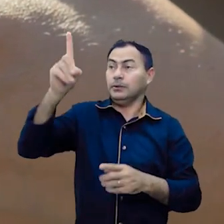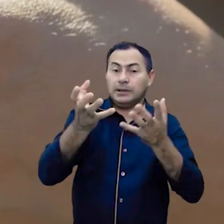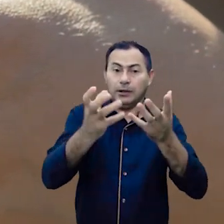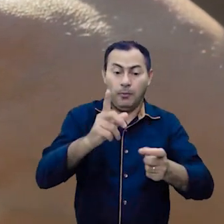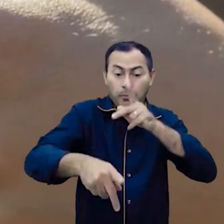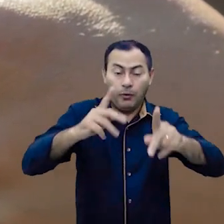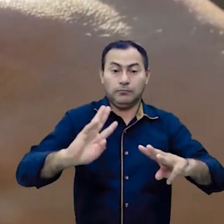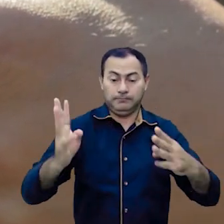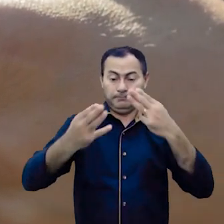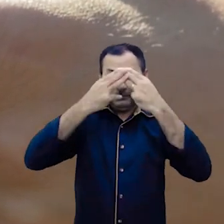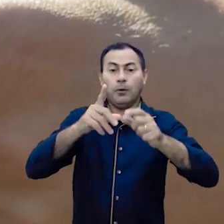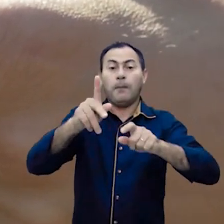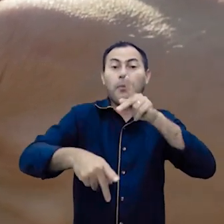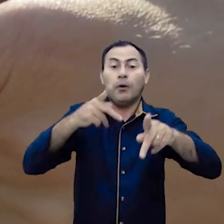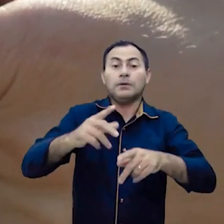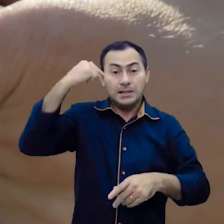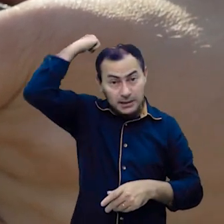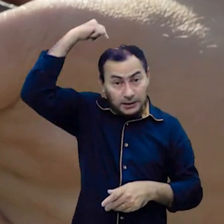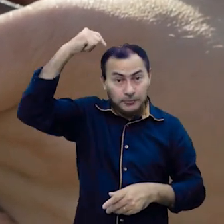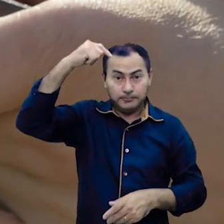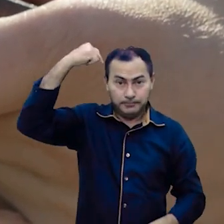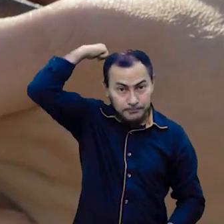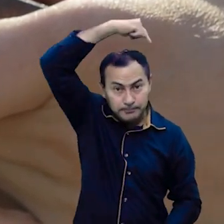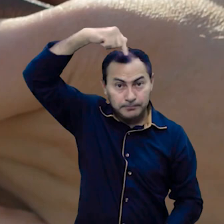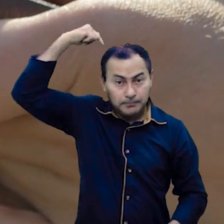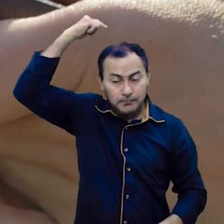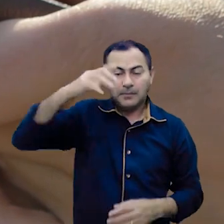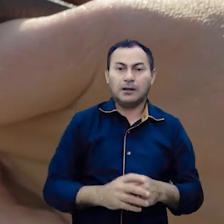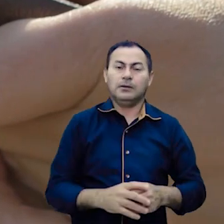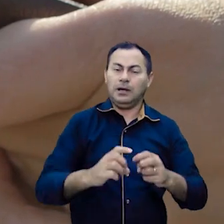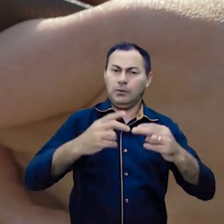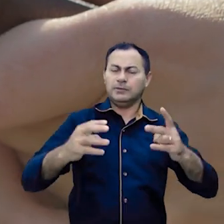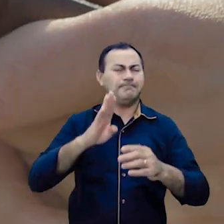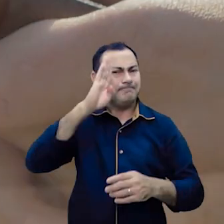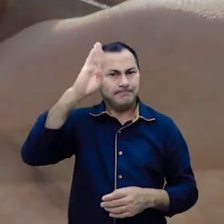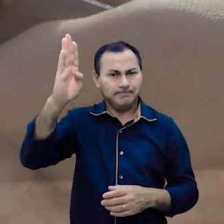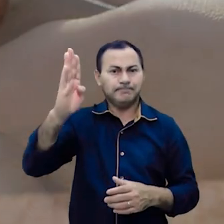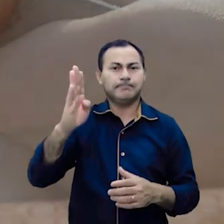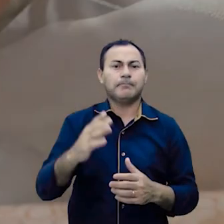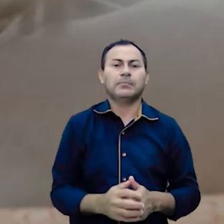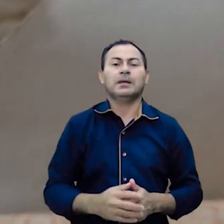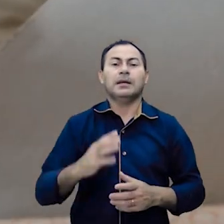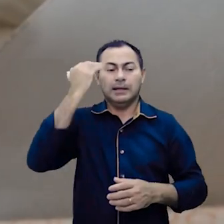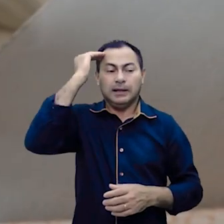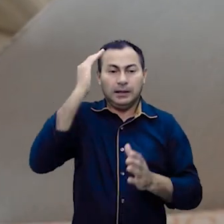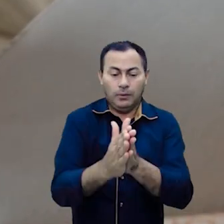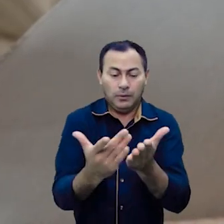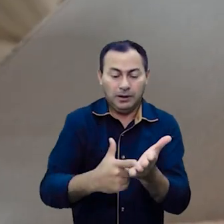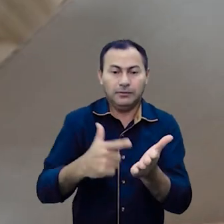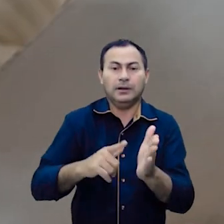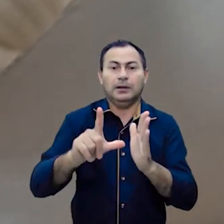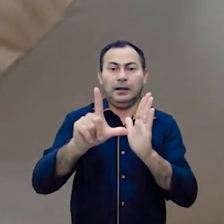Deus queria que o povo Judeu fosse um povo Santo a santidade é uma Peça chave para